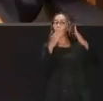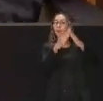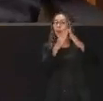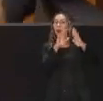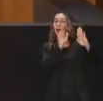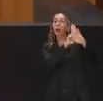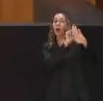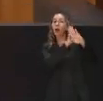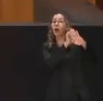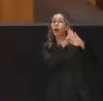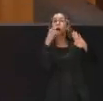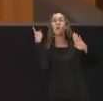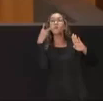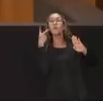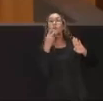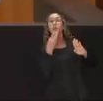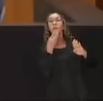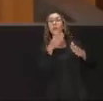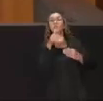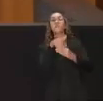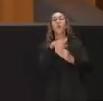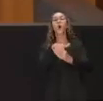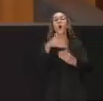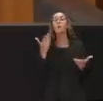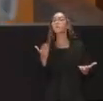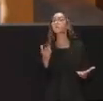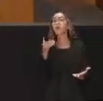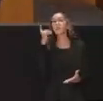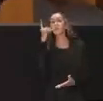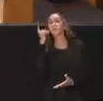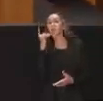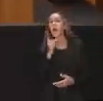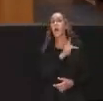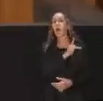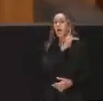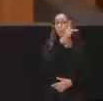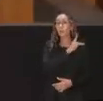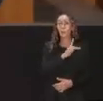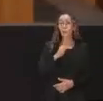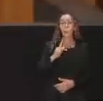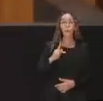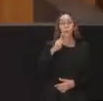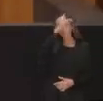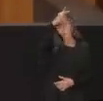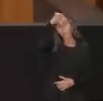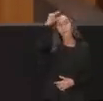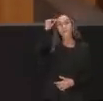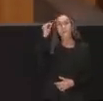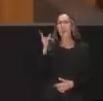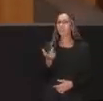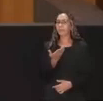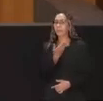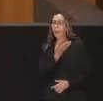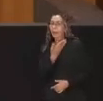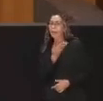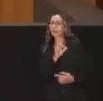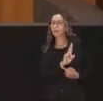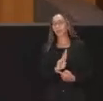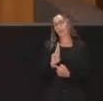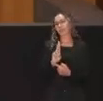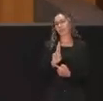prefeito, que lá pega um deputado, que fala, um deputado fulano de tal, vamos lá representar, vai por amizade